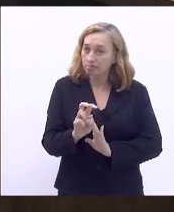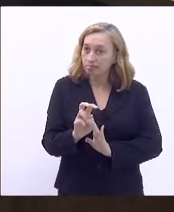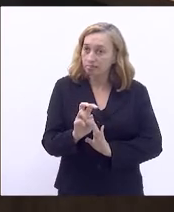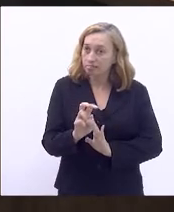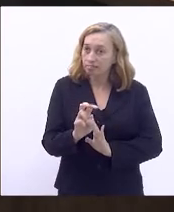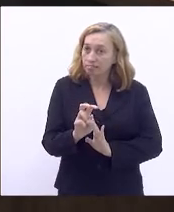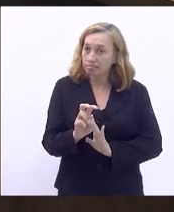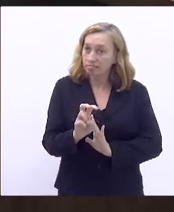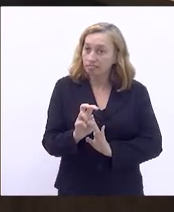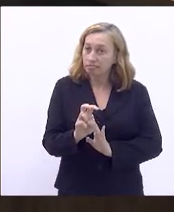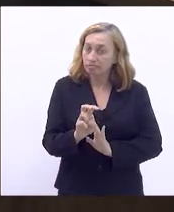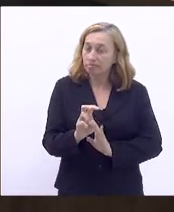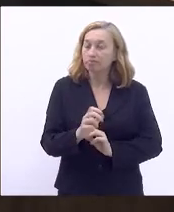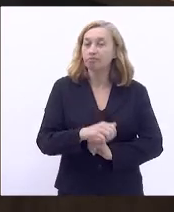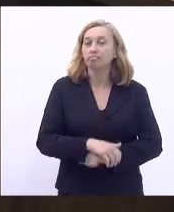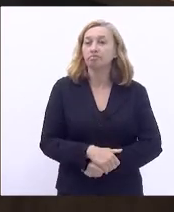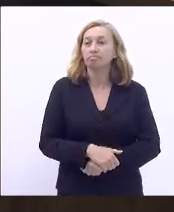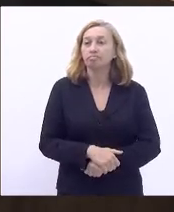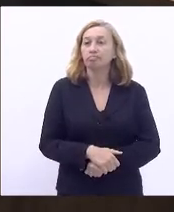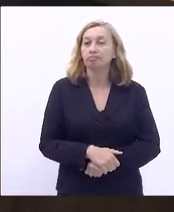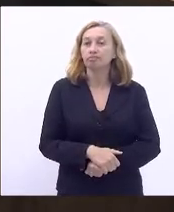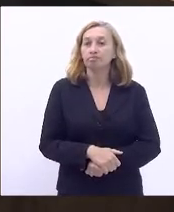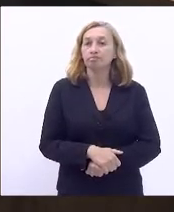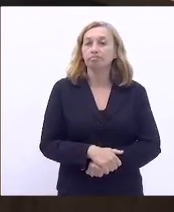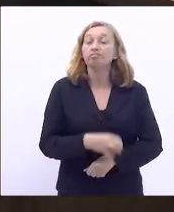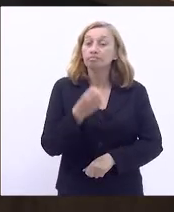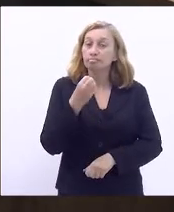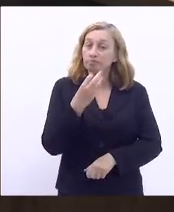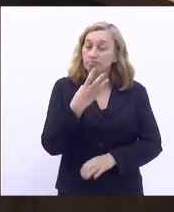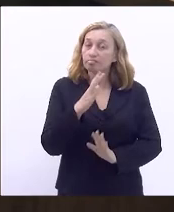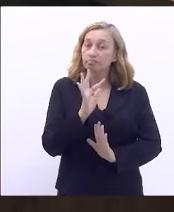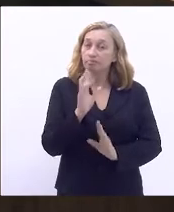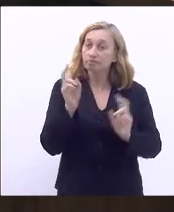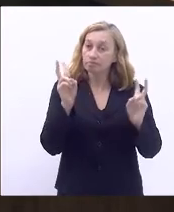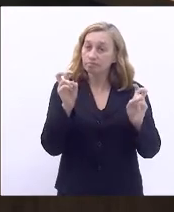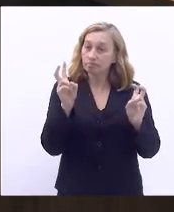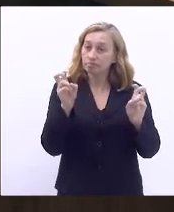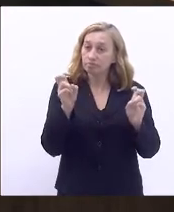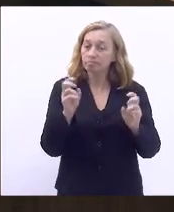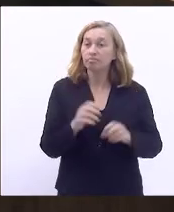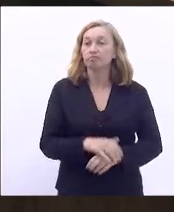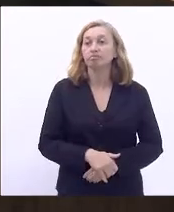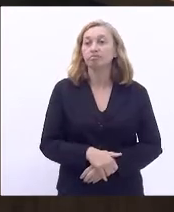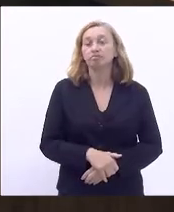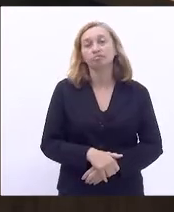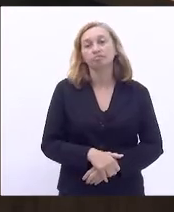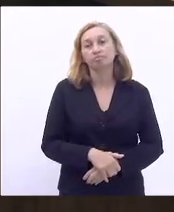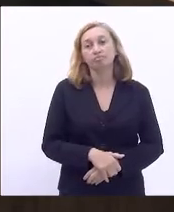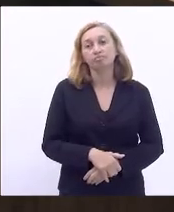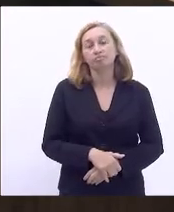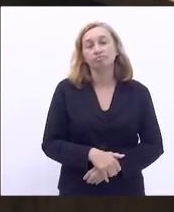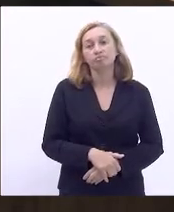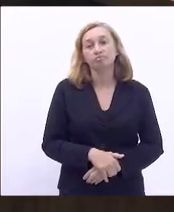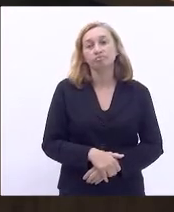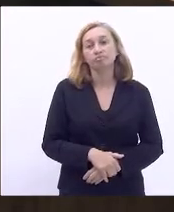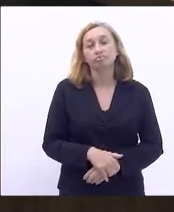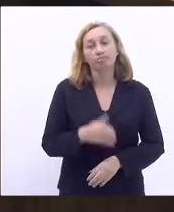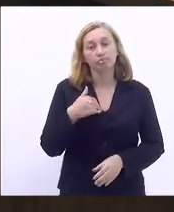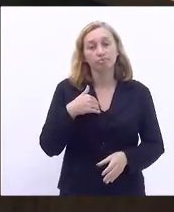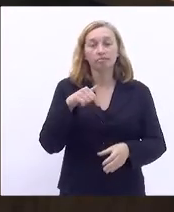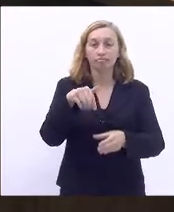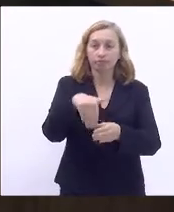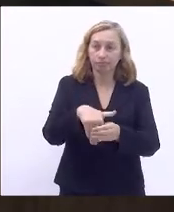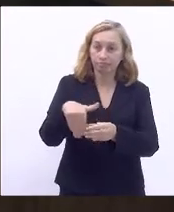são pertinentes à matéria. Então, abri a divergência, assinalando que vou votar